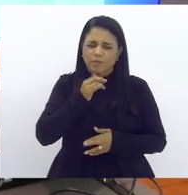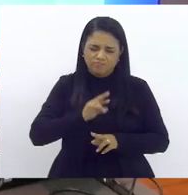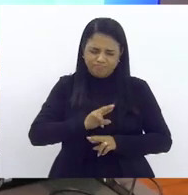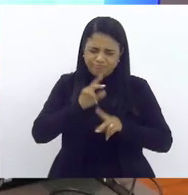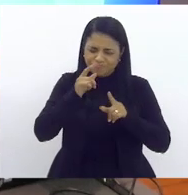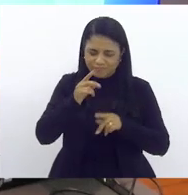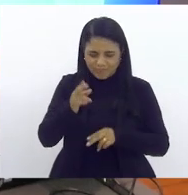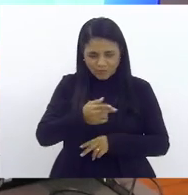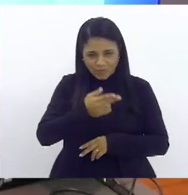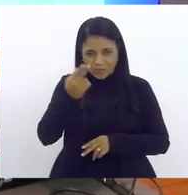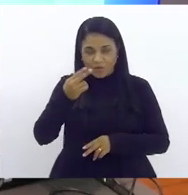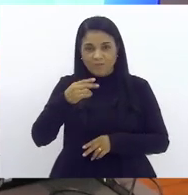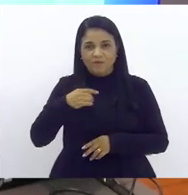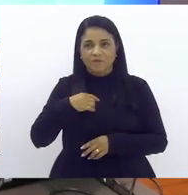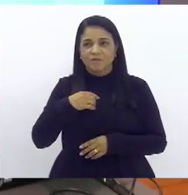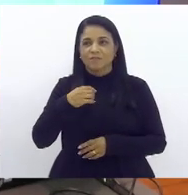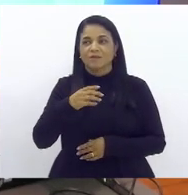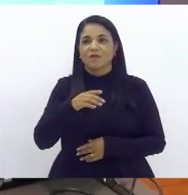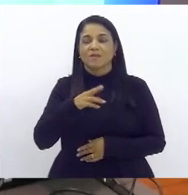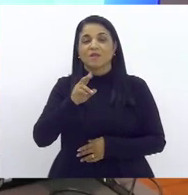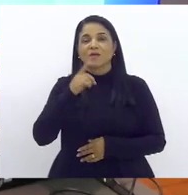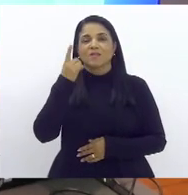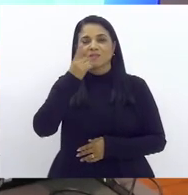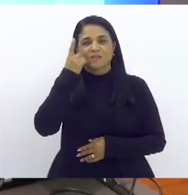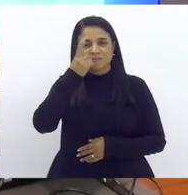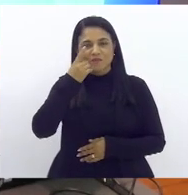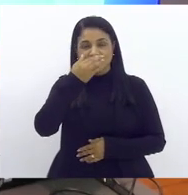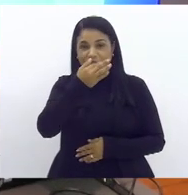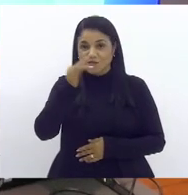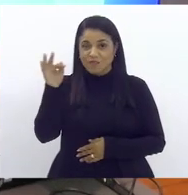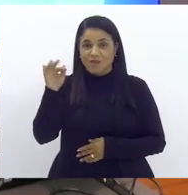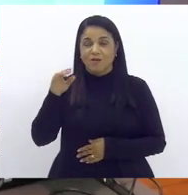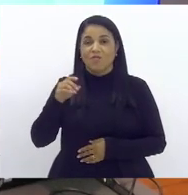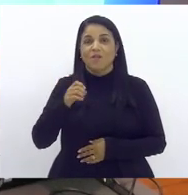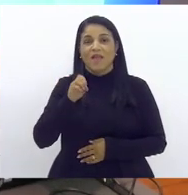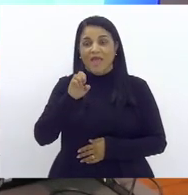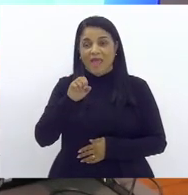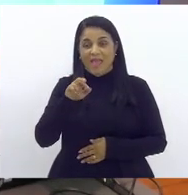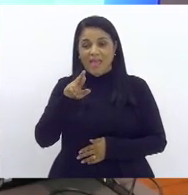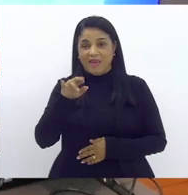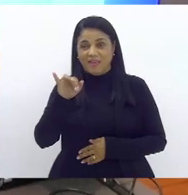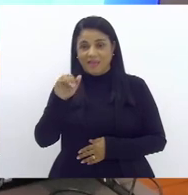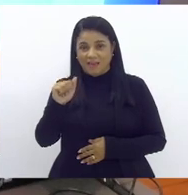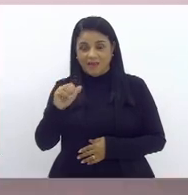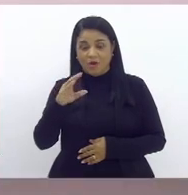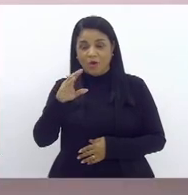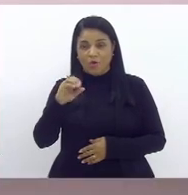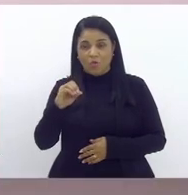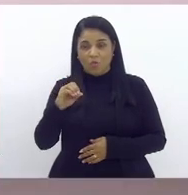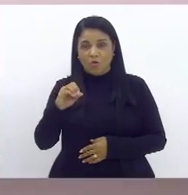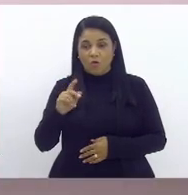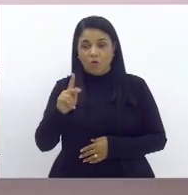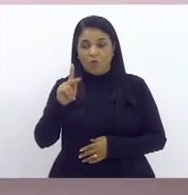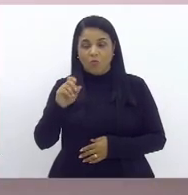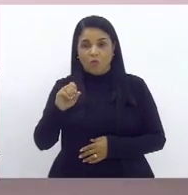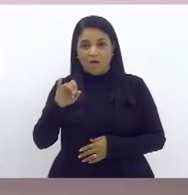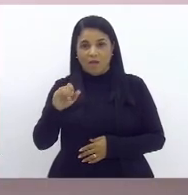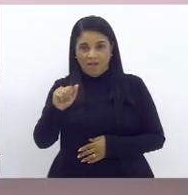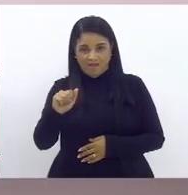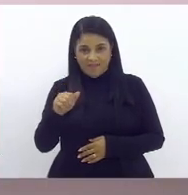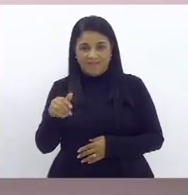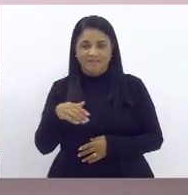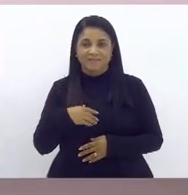Takimoto. Érica Cocai é a nossa deputada federal. Desculpa. São duas bravas, duas bravas. São duas companheiras de luta. E